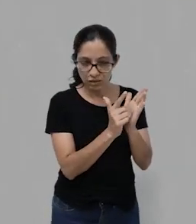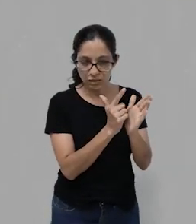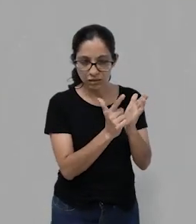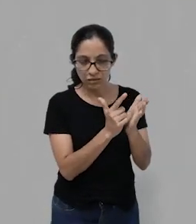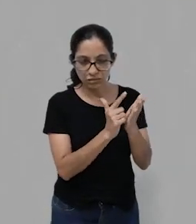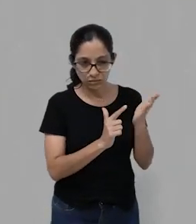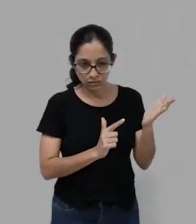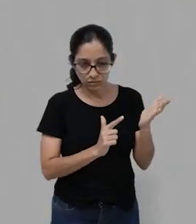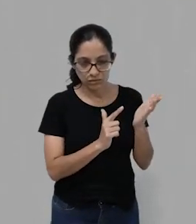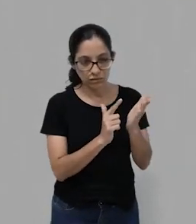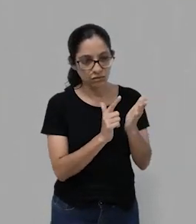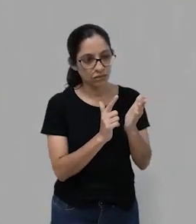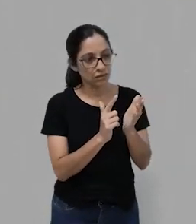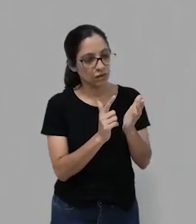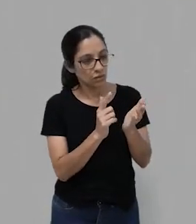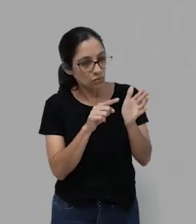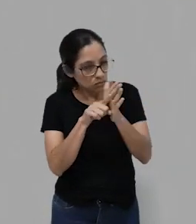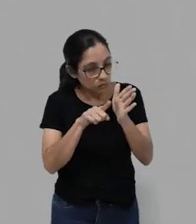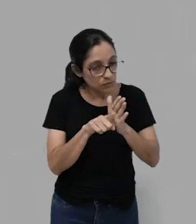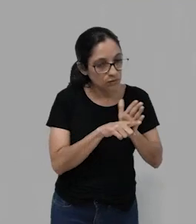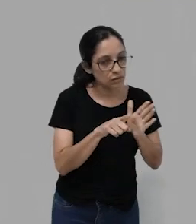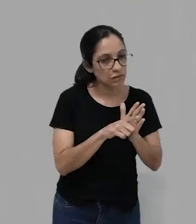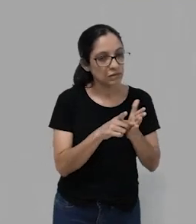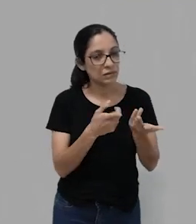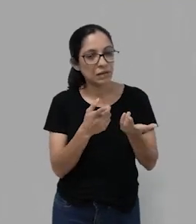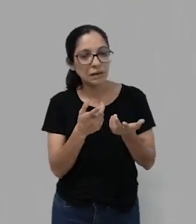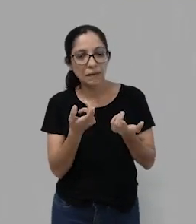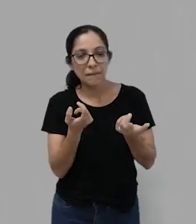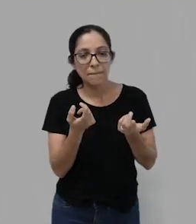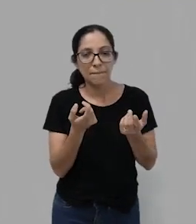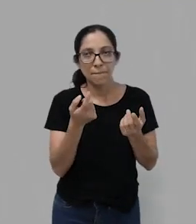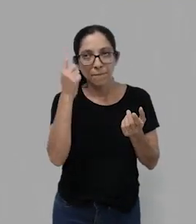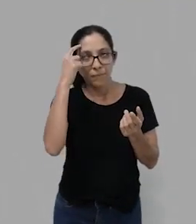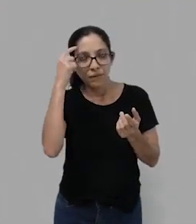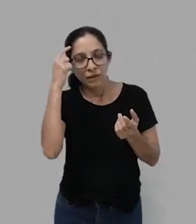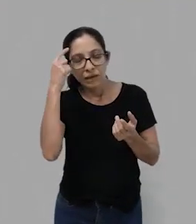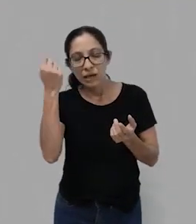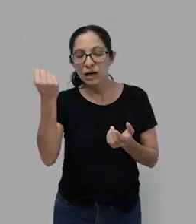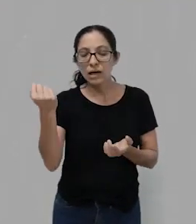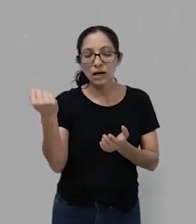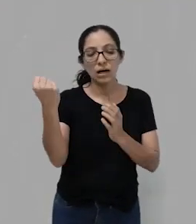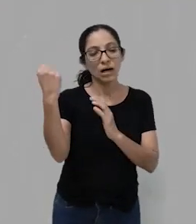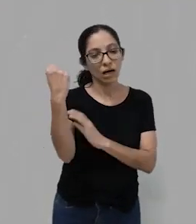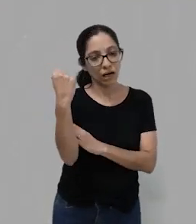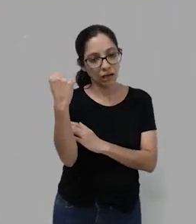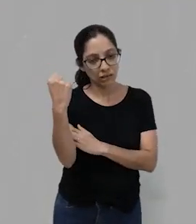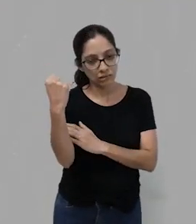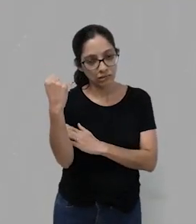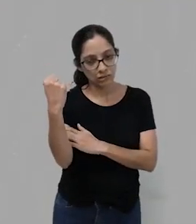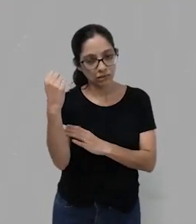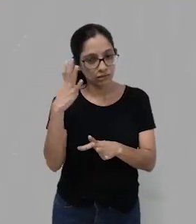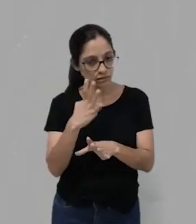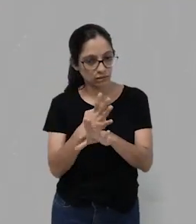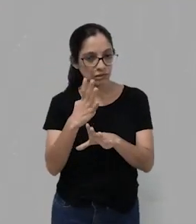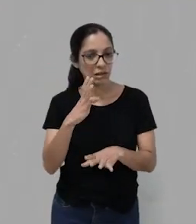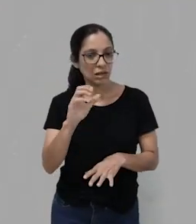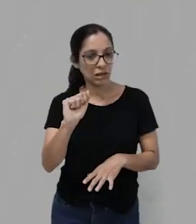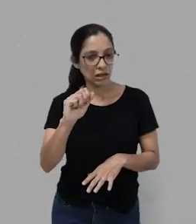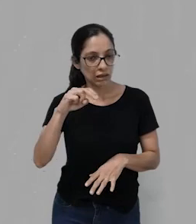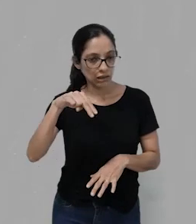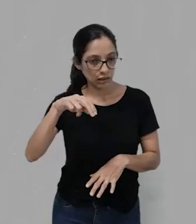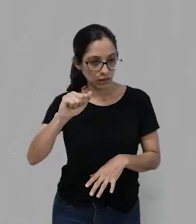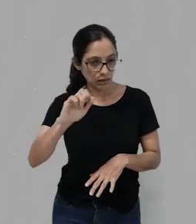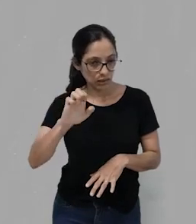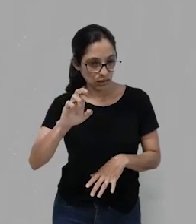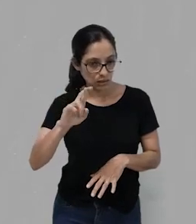as atividades anaeróbicas a alguns tipos de esportes, alguma coisa, esse é mais anaeróbico. E aqui eu fiz questão de colocar uma imagem aqui